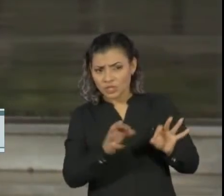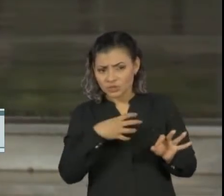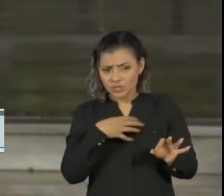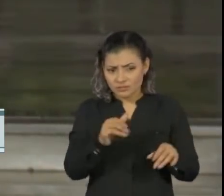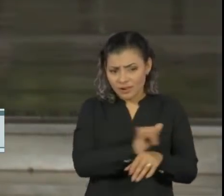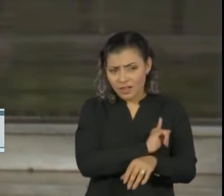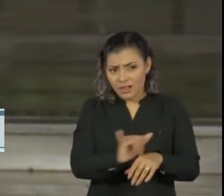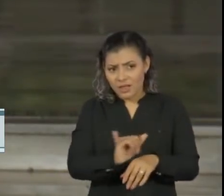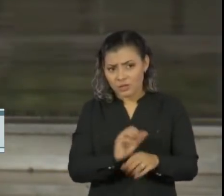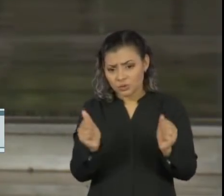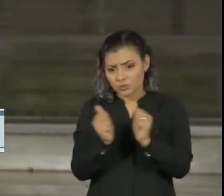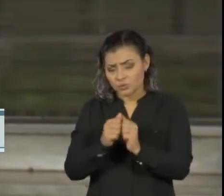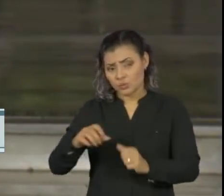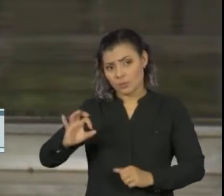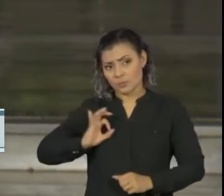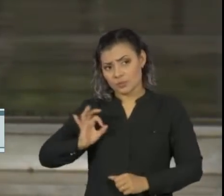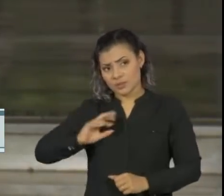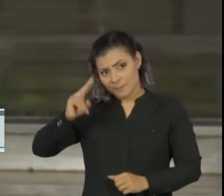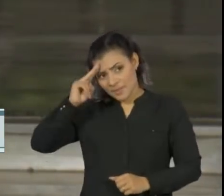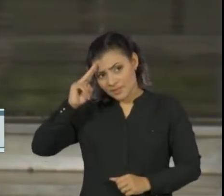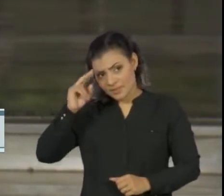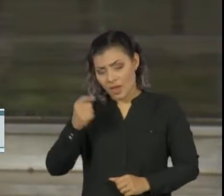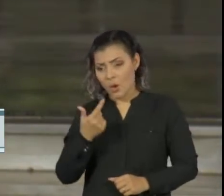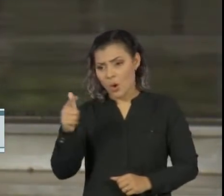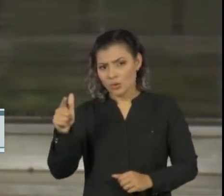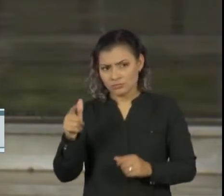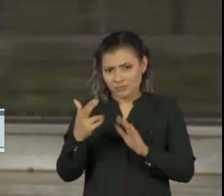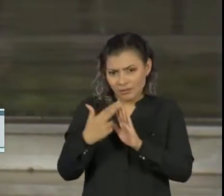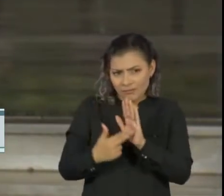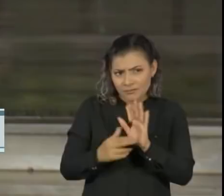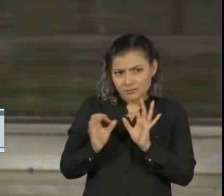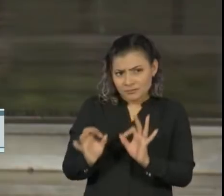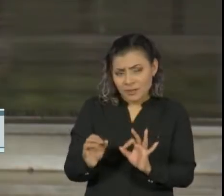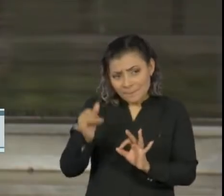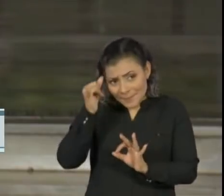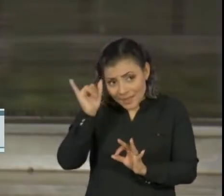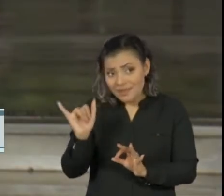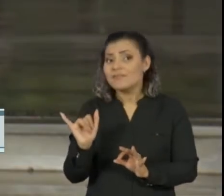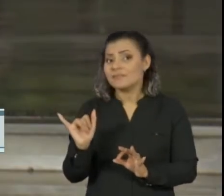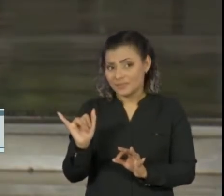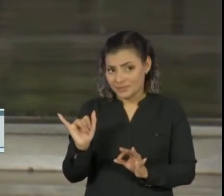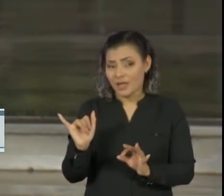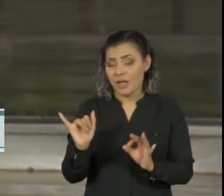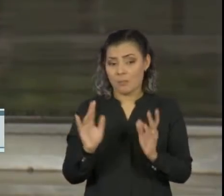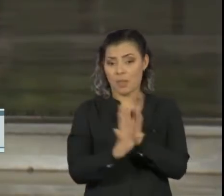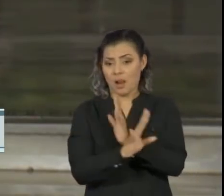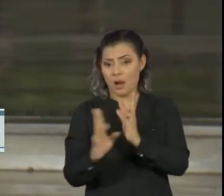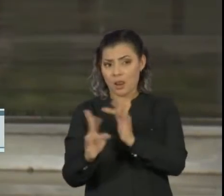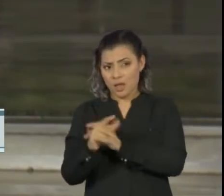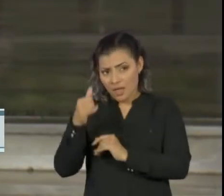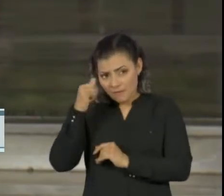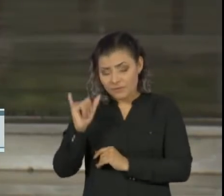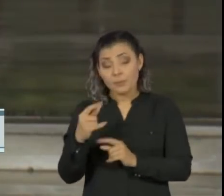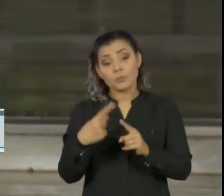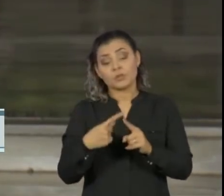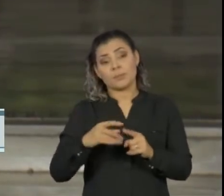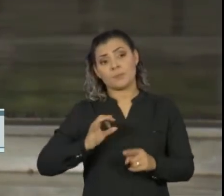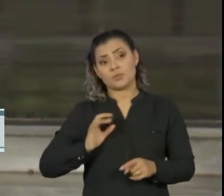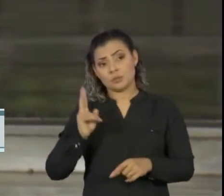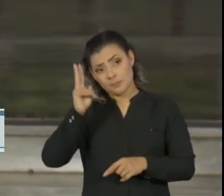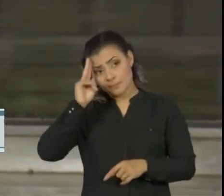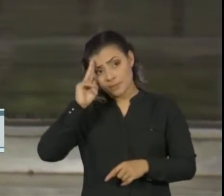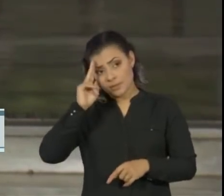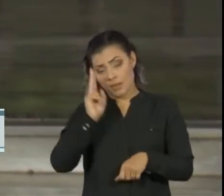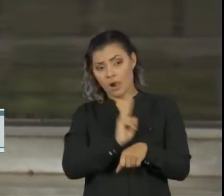em conjunto com a Polícia Militar ou com algum outro órgão fiscalizador para evitar essas aglomerações, porque embora a maioria ainda